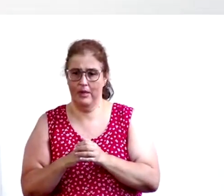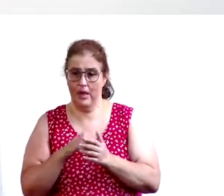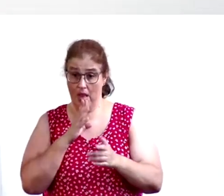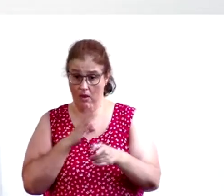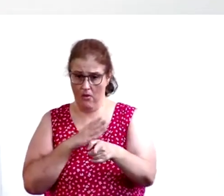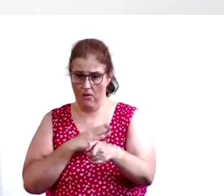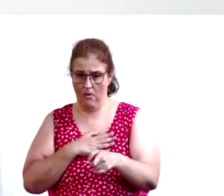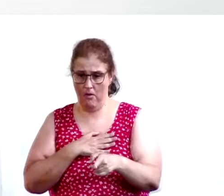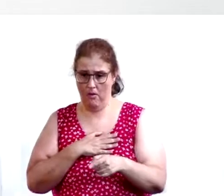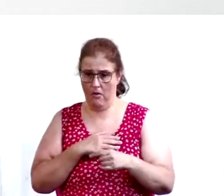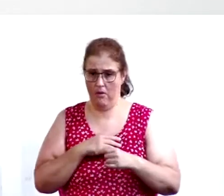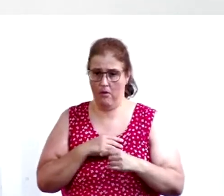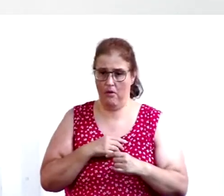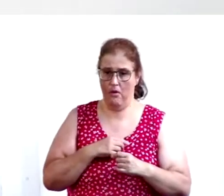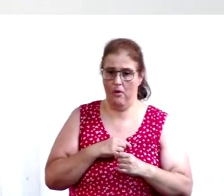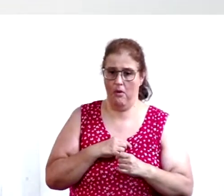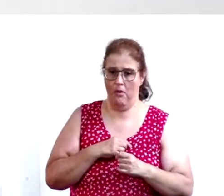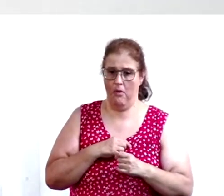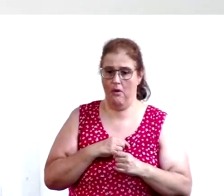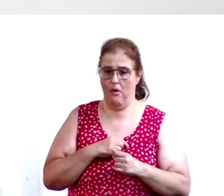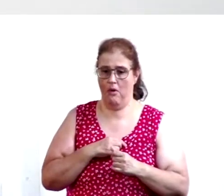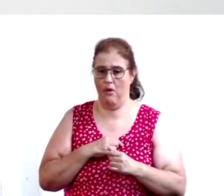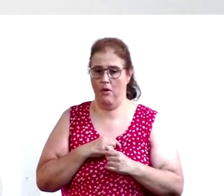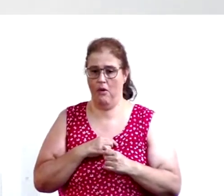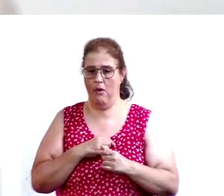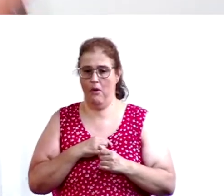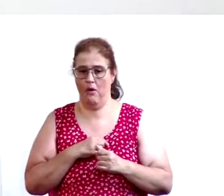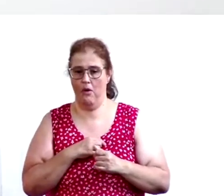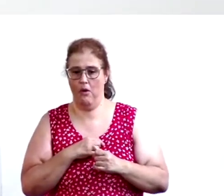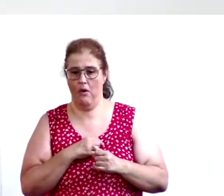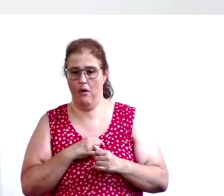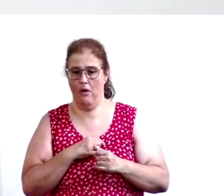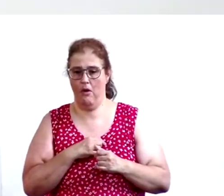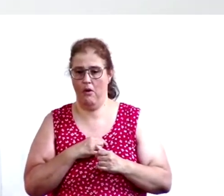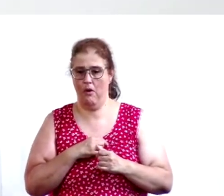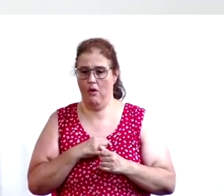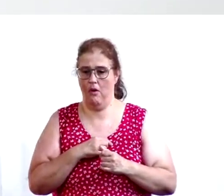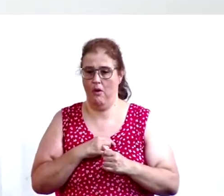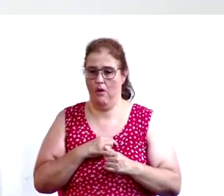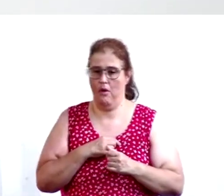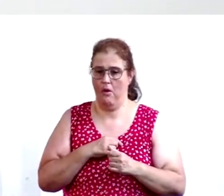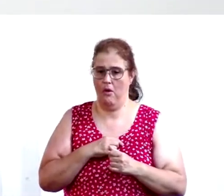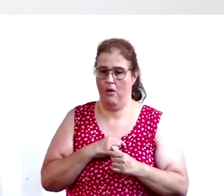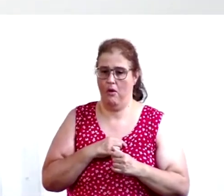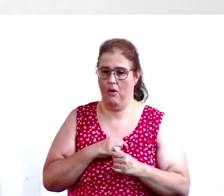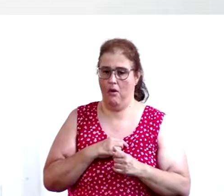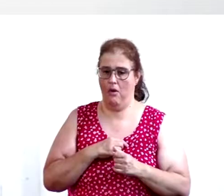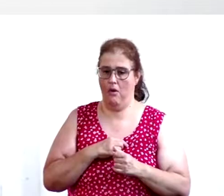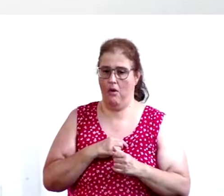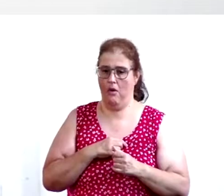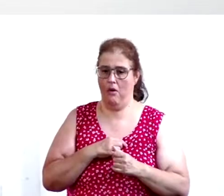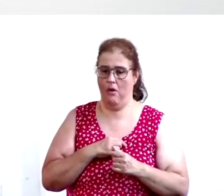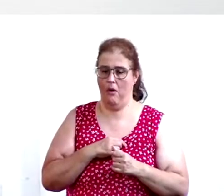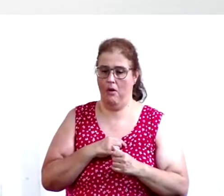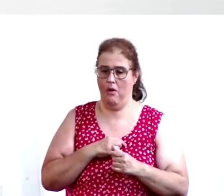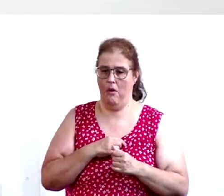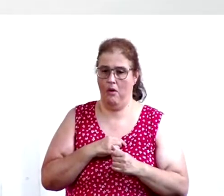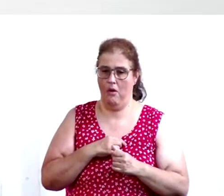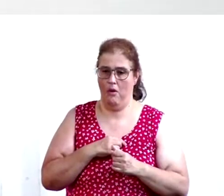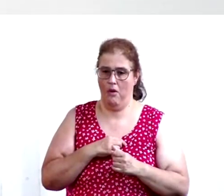isso, pense na participação em torno da grande obra da redenção que é isso. Pense em como